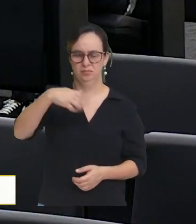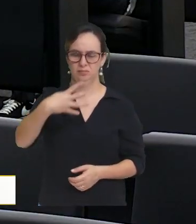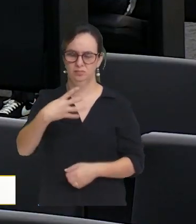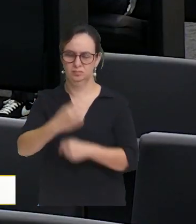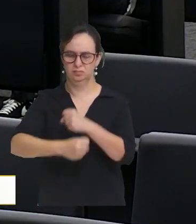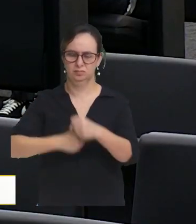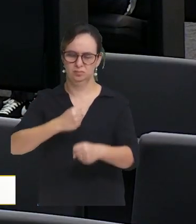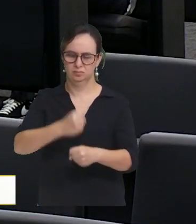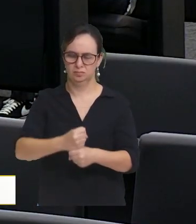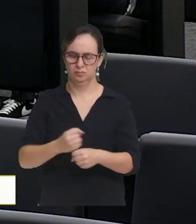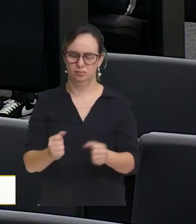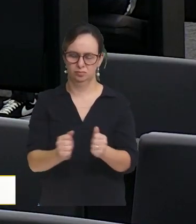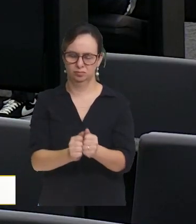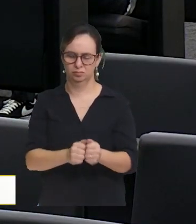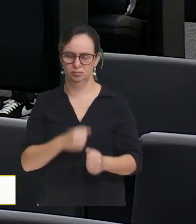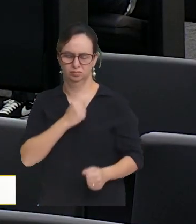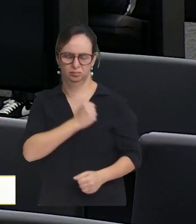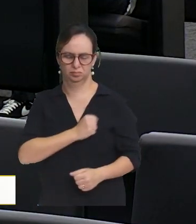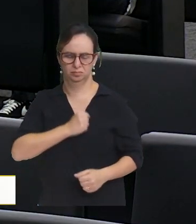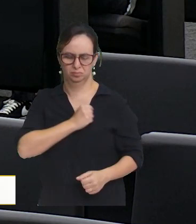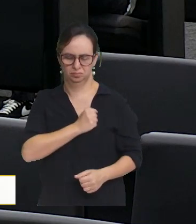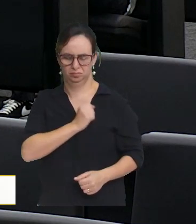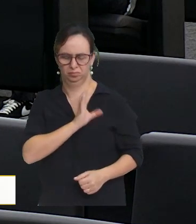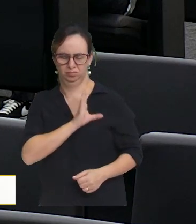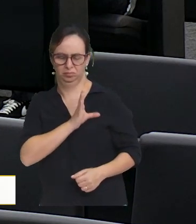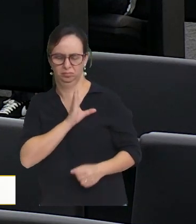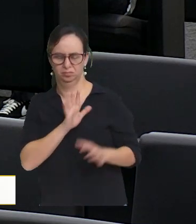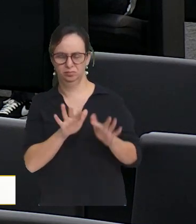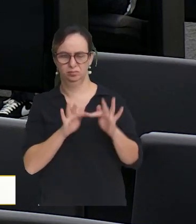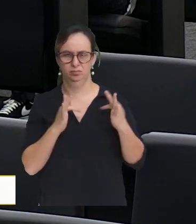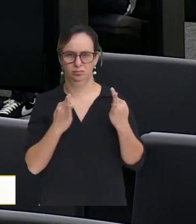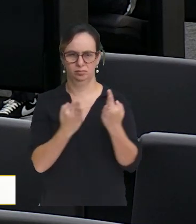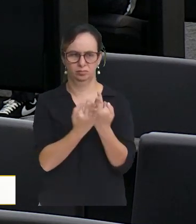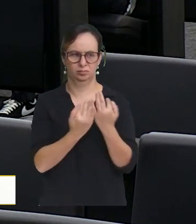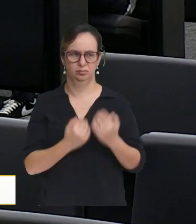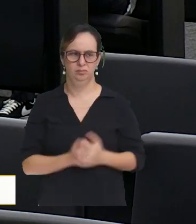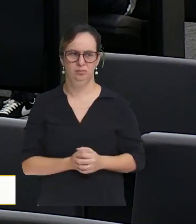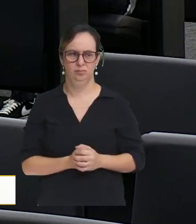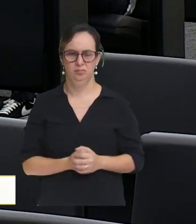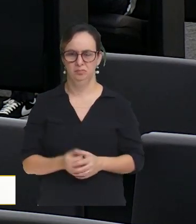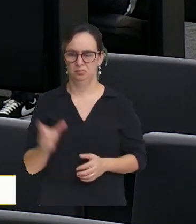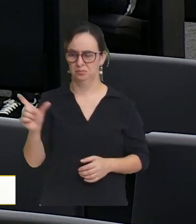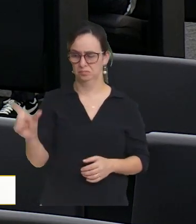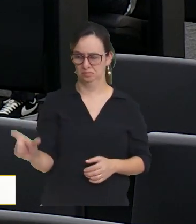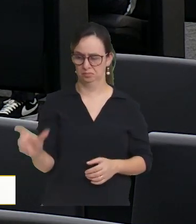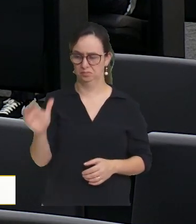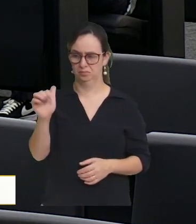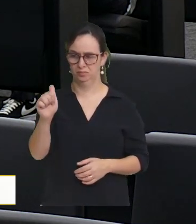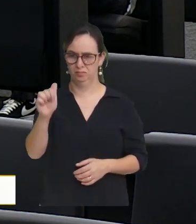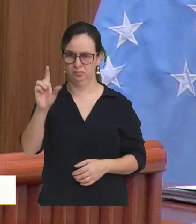de seus familiares, amigos e de todas as pessoas que tiveram o privilégio